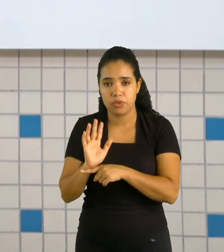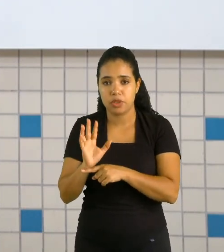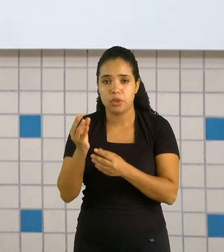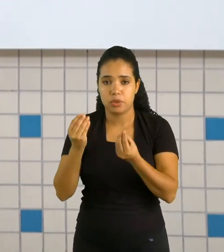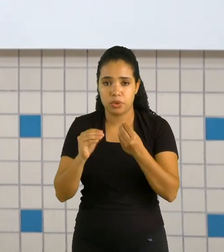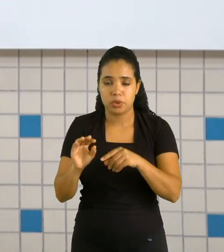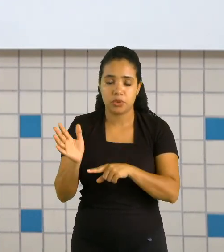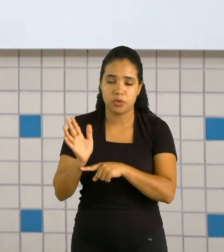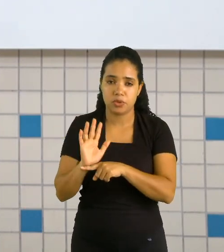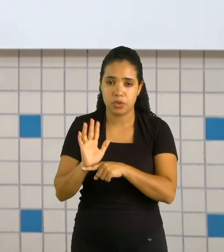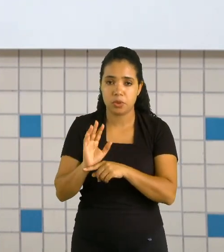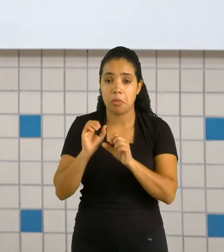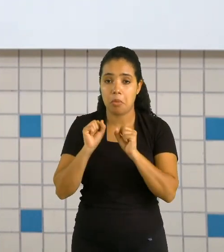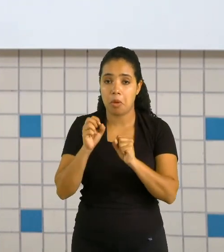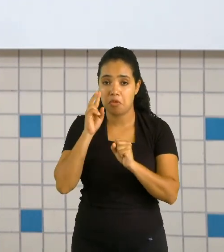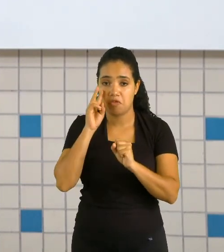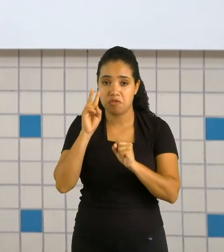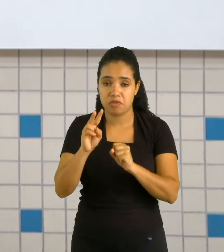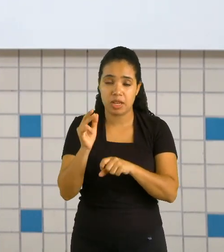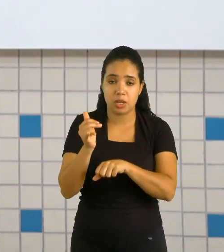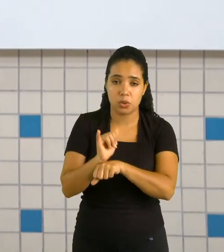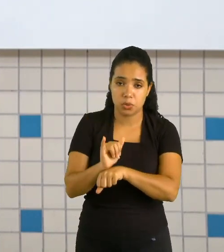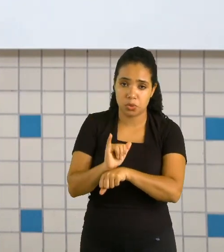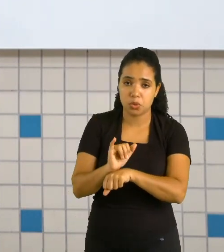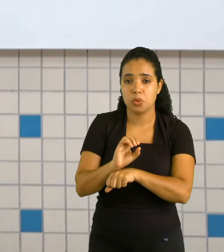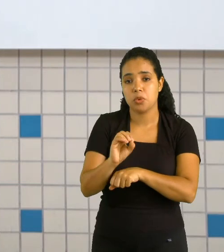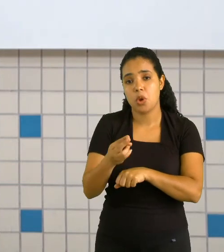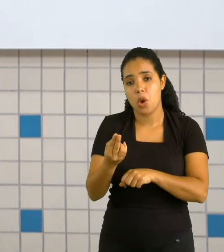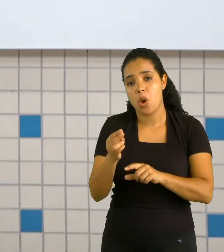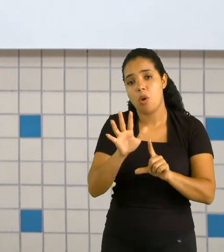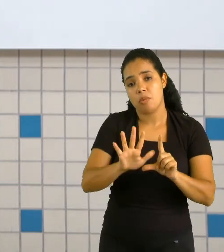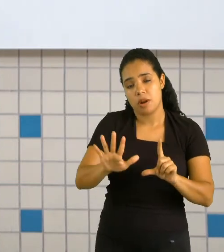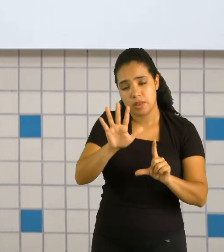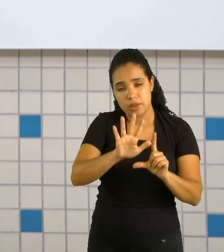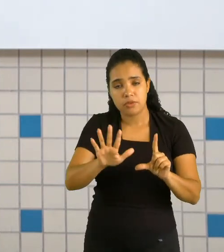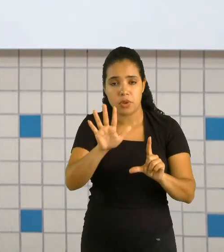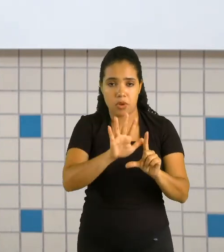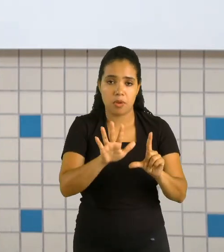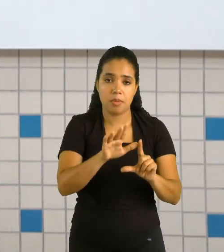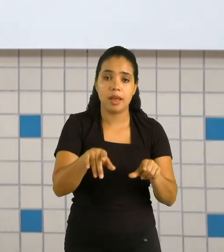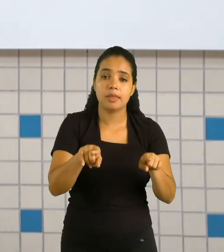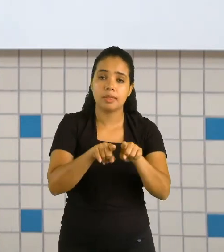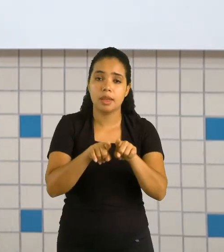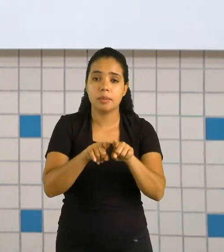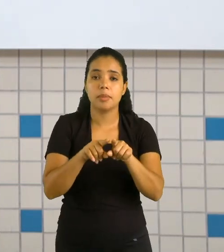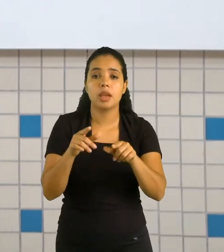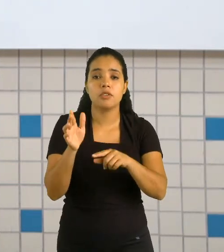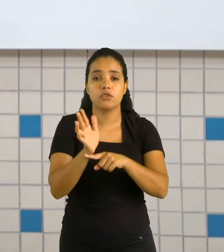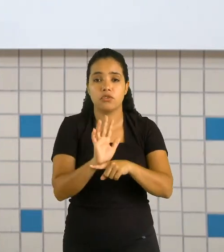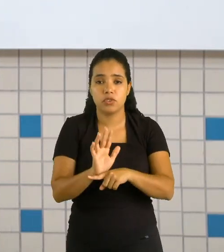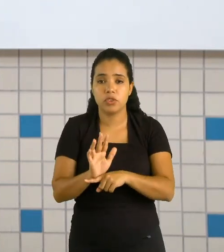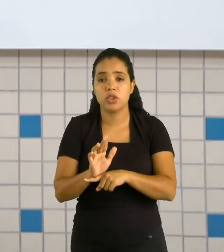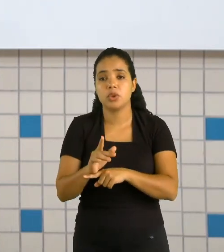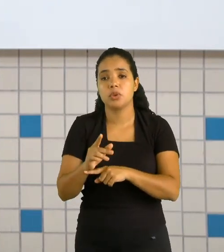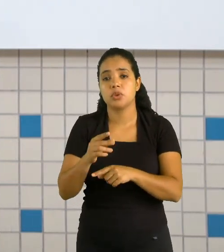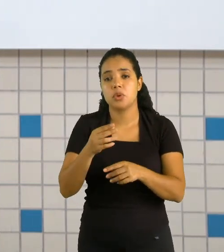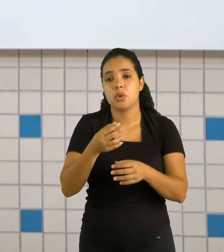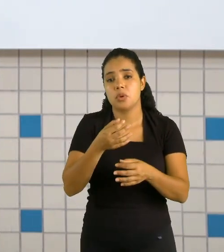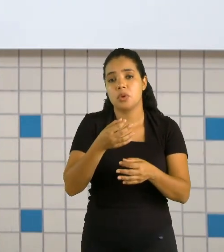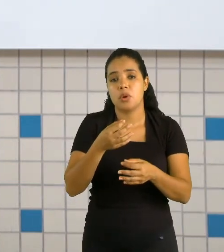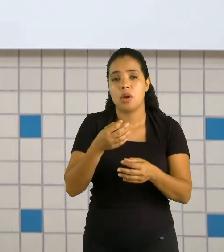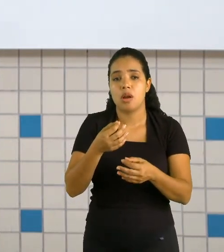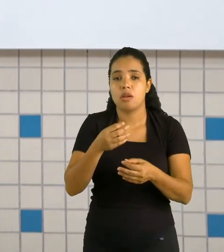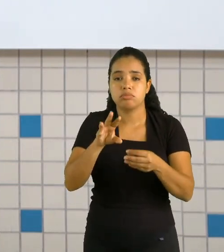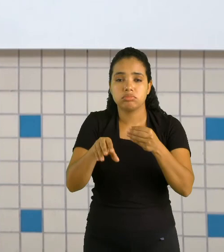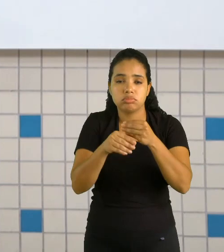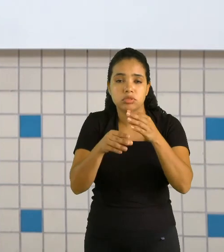você pode ver no YouTube ou na própria plataforma, e também tem outros vídeos lá como sugestão para vocês entenderem um